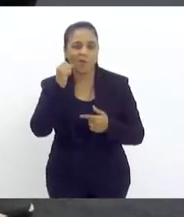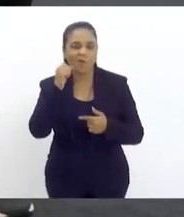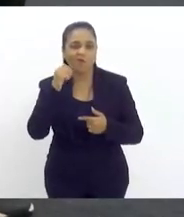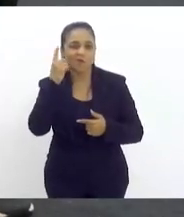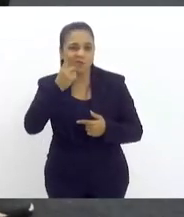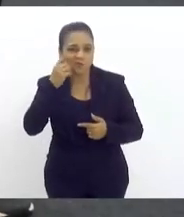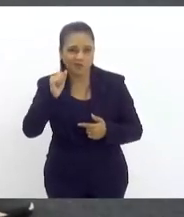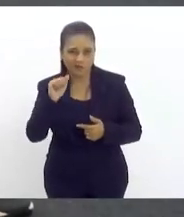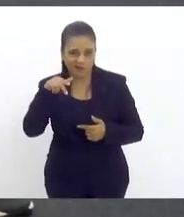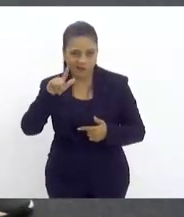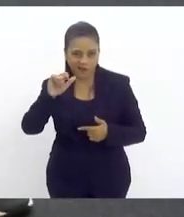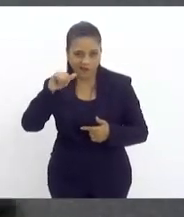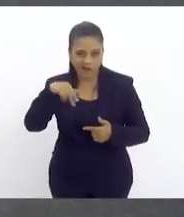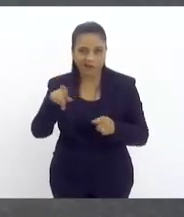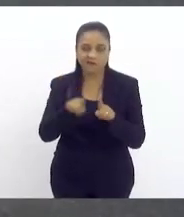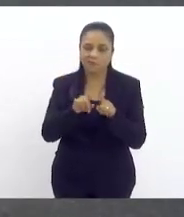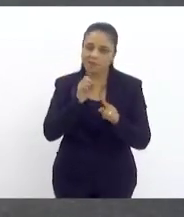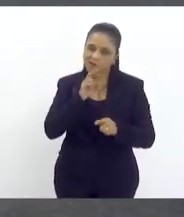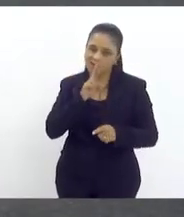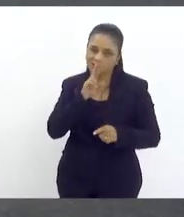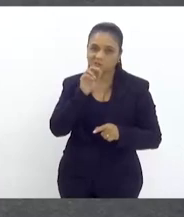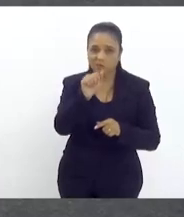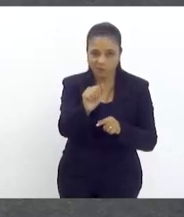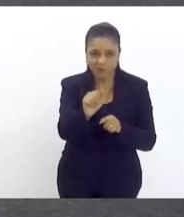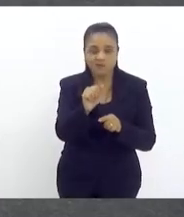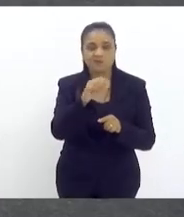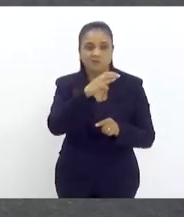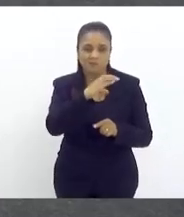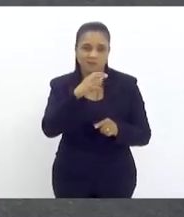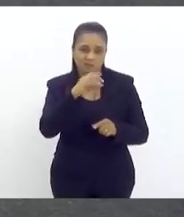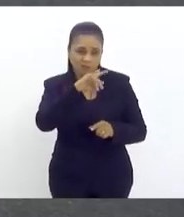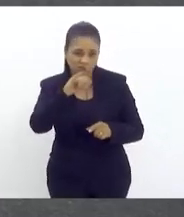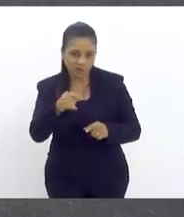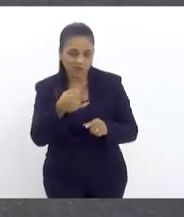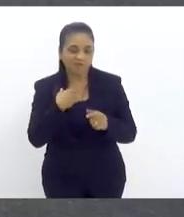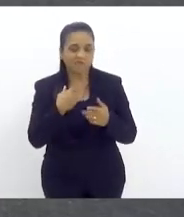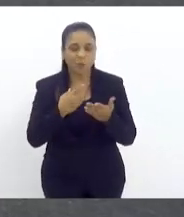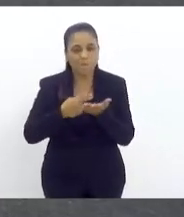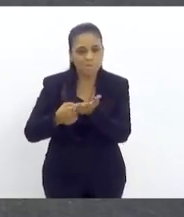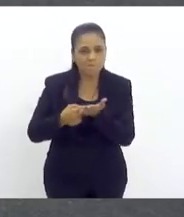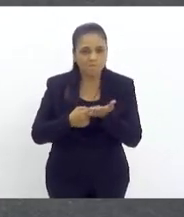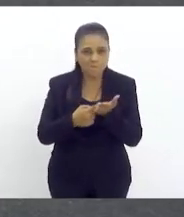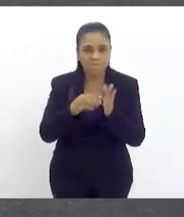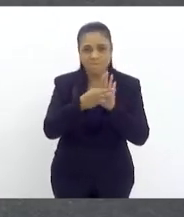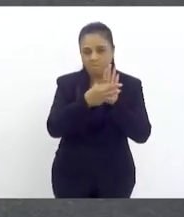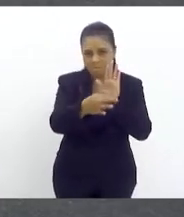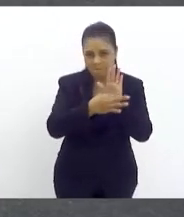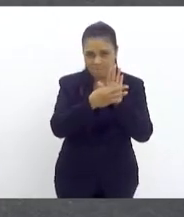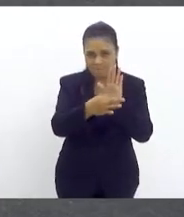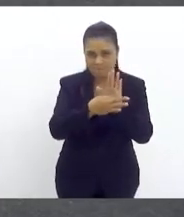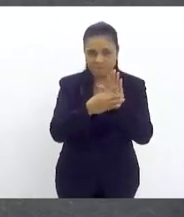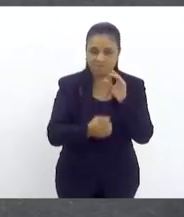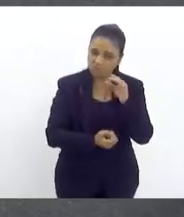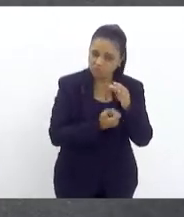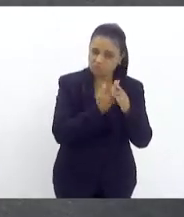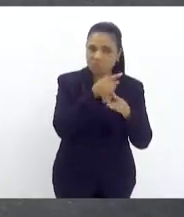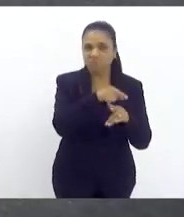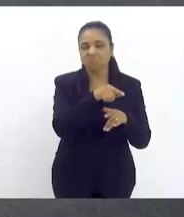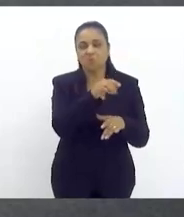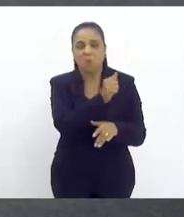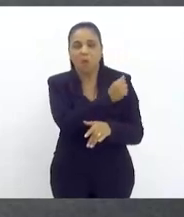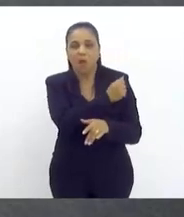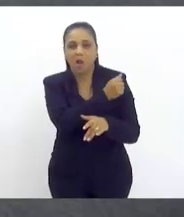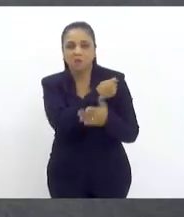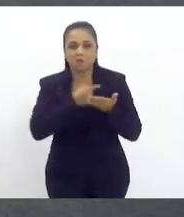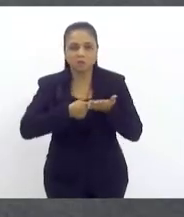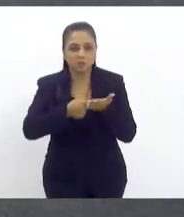com o deputado Rodrigo Amorim, presidente da CCJ. Então, o parecer foi acordado, inclusive, com o autor. Eu queria só